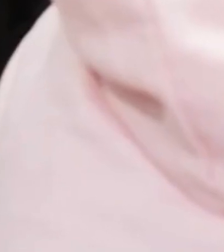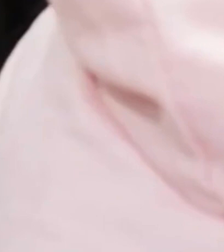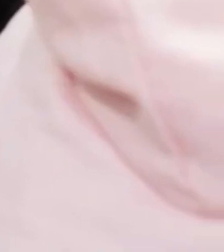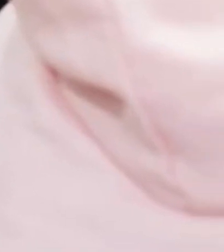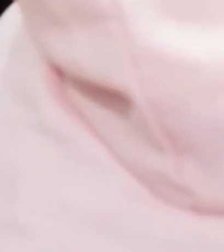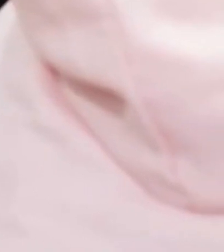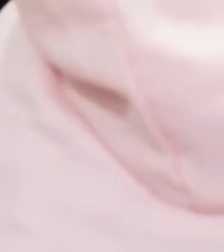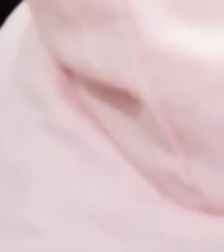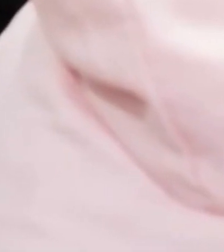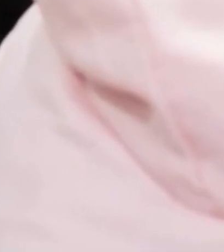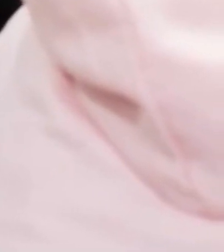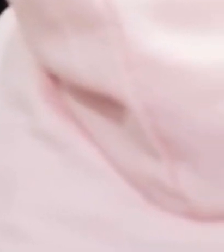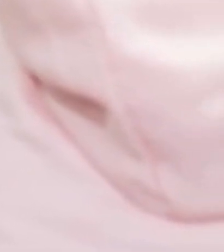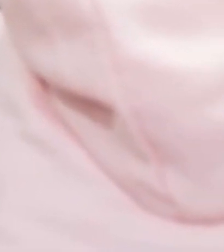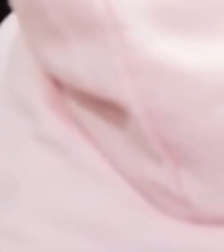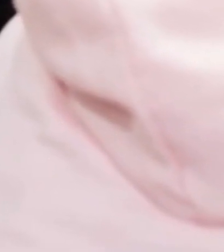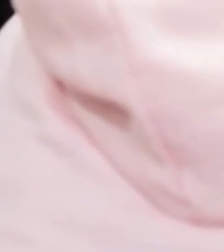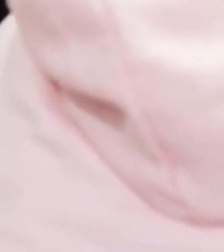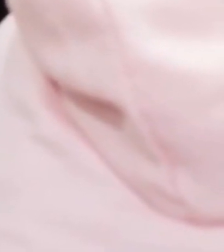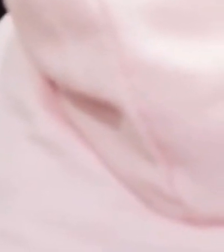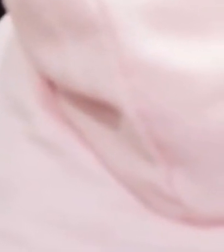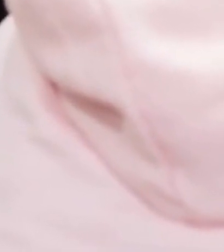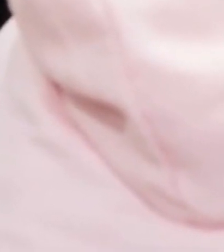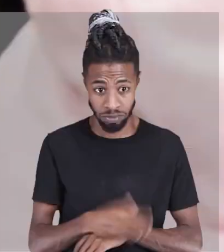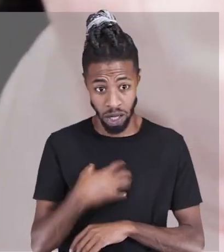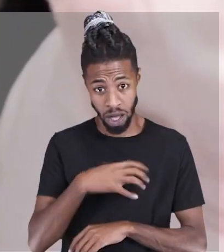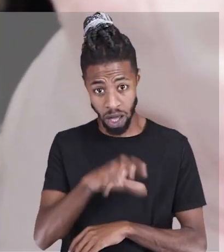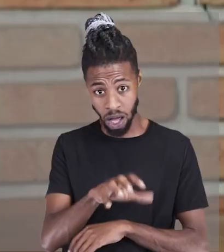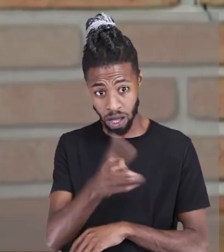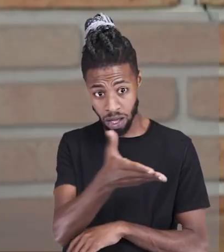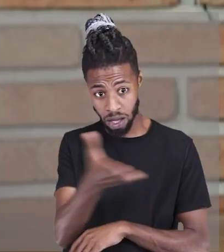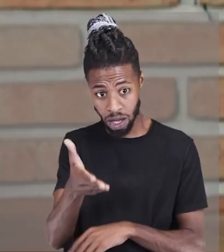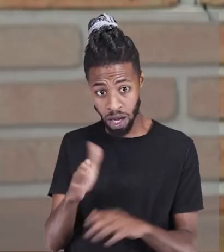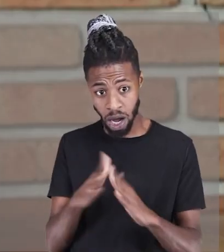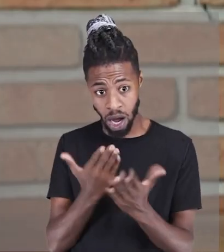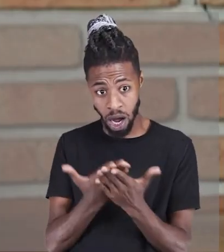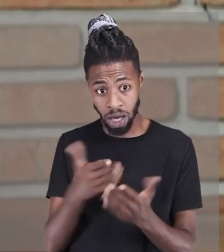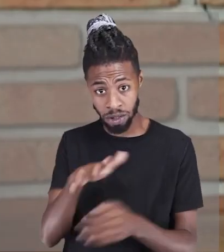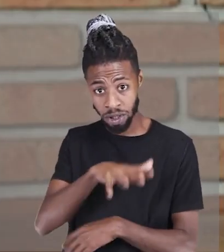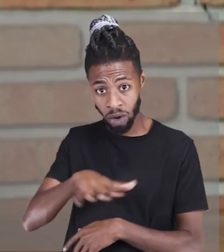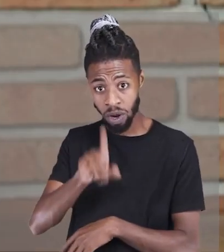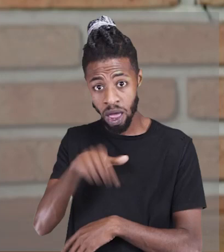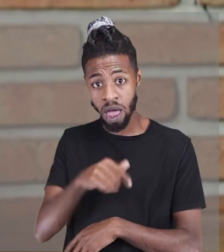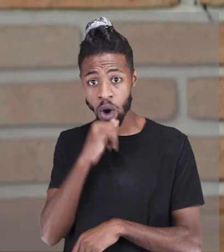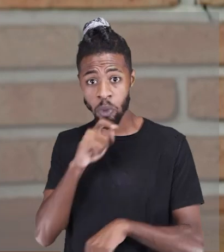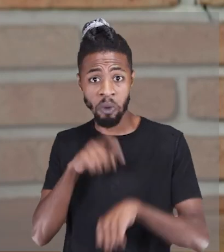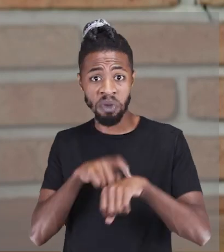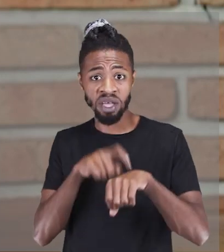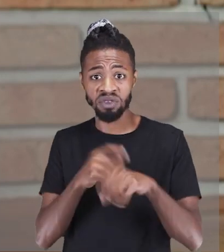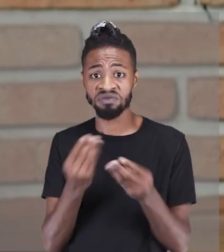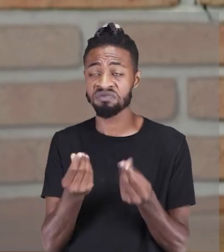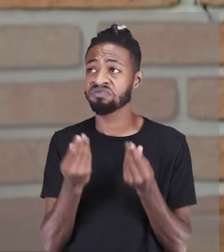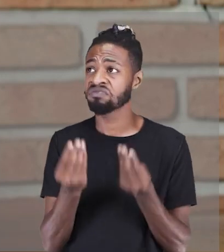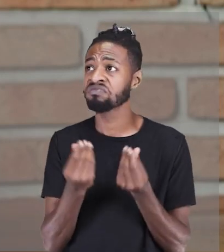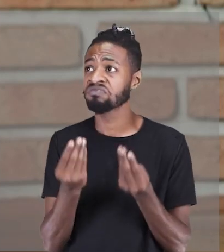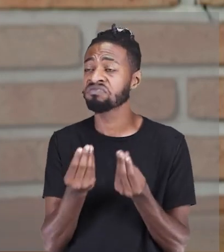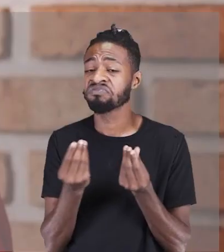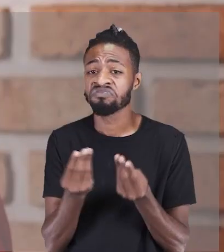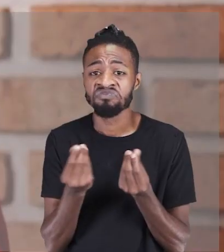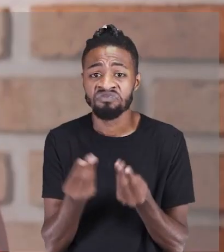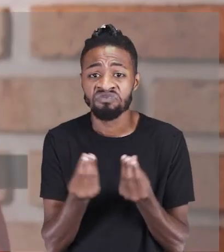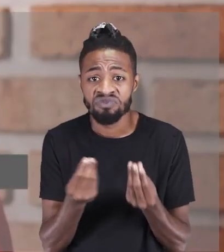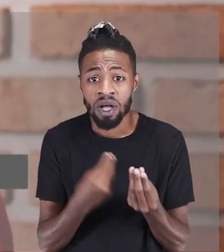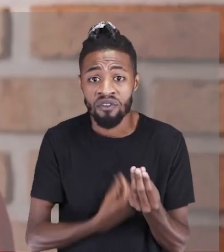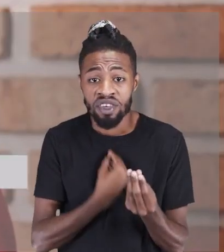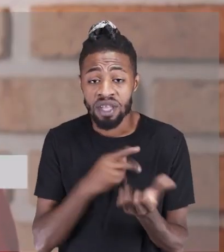tem atividades que eles já não querem mais participar tanto. Do jeito que tá, a sala de aula é um momento artificial.